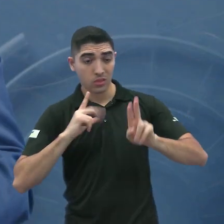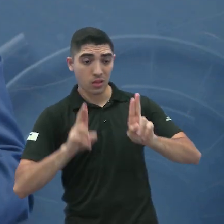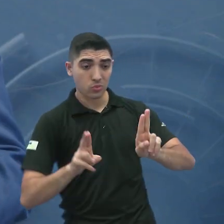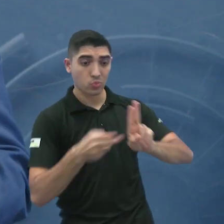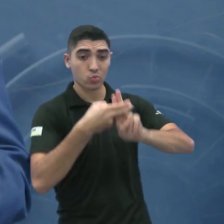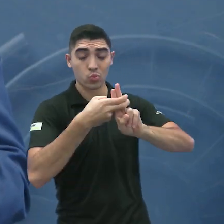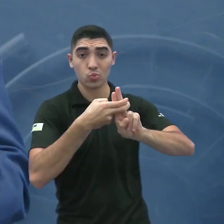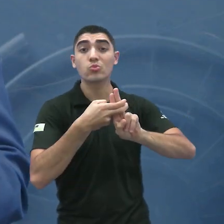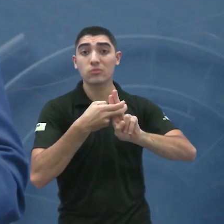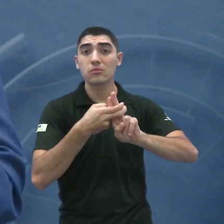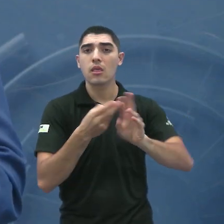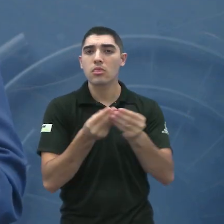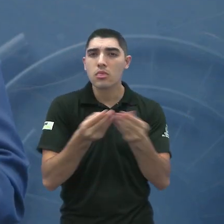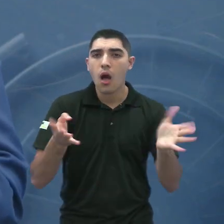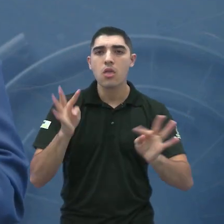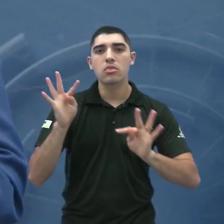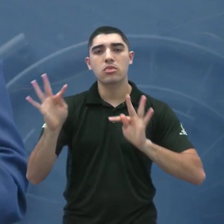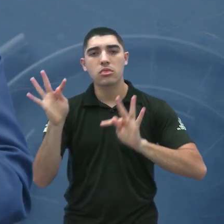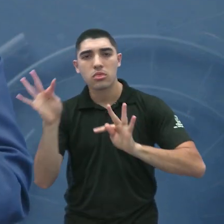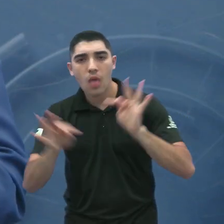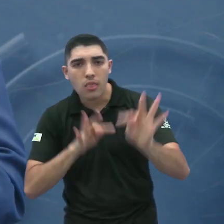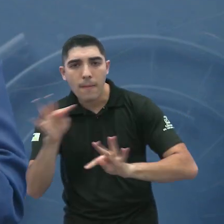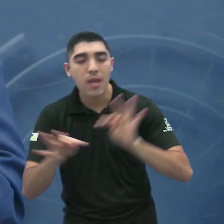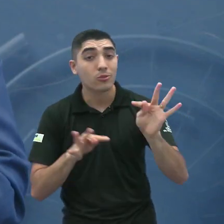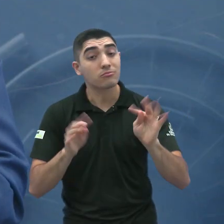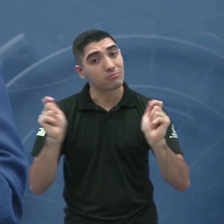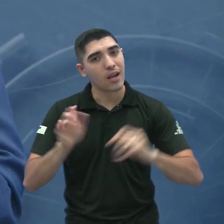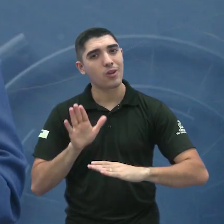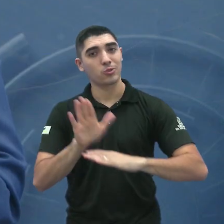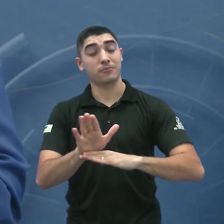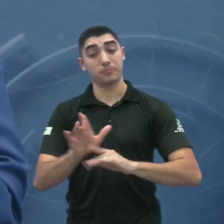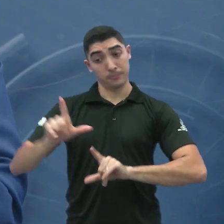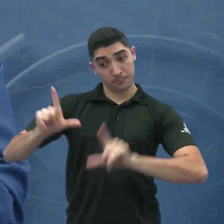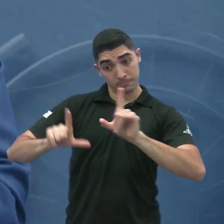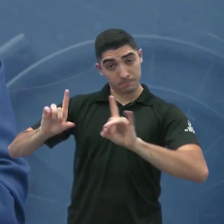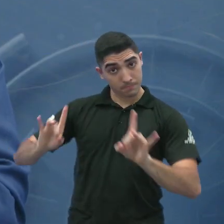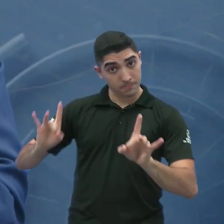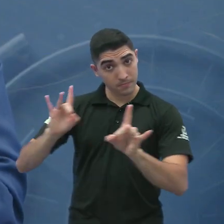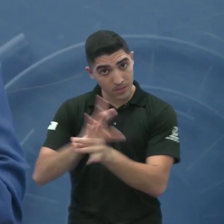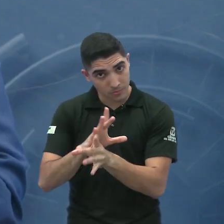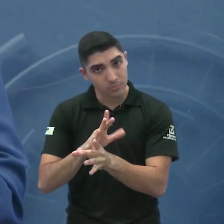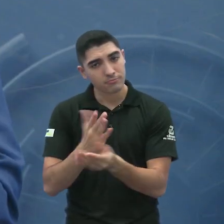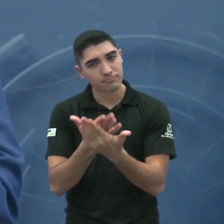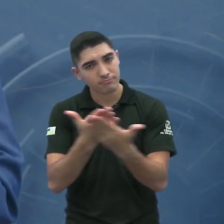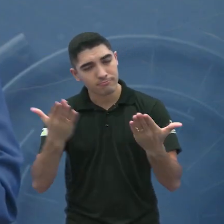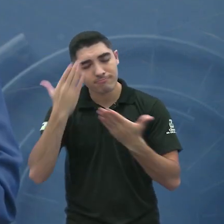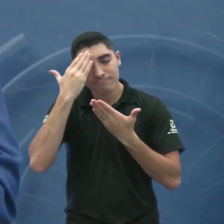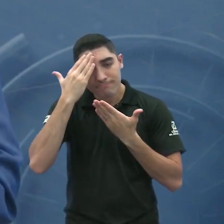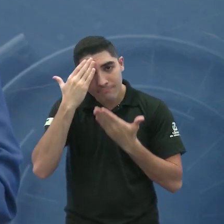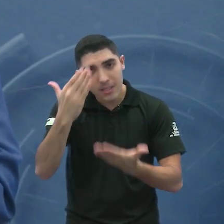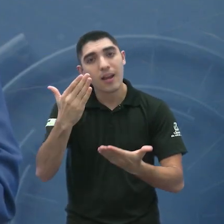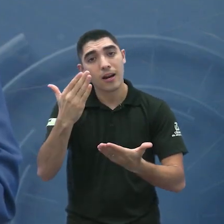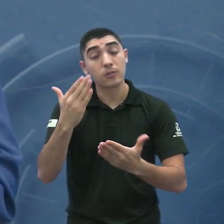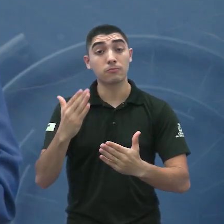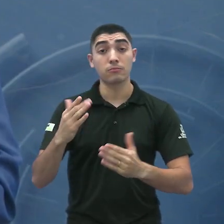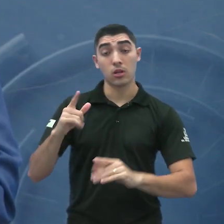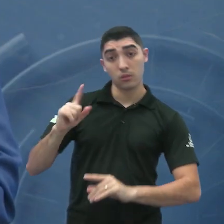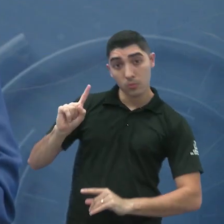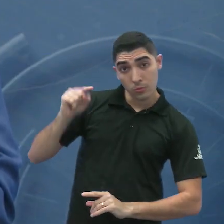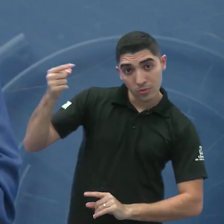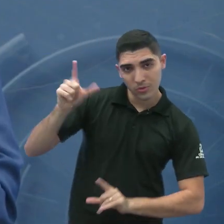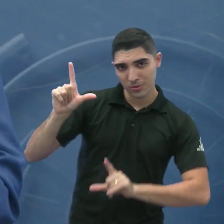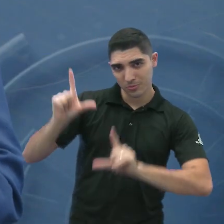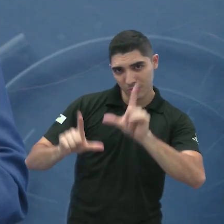série de tratamentos que pode ajudar você. O programa vai ficando por aqui. A você, muito obrigado. O próximo Diálogos